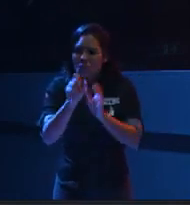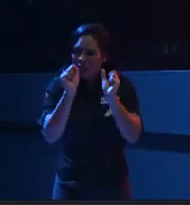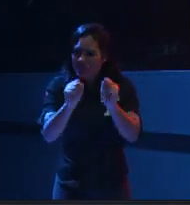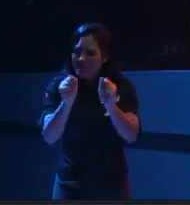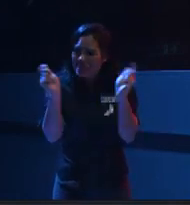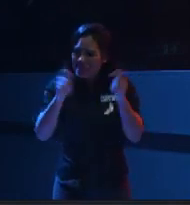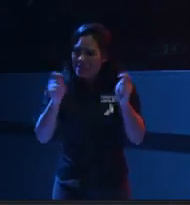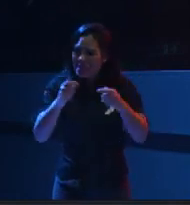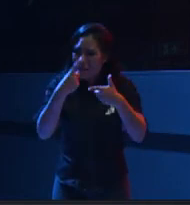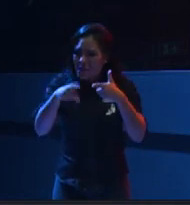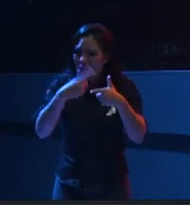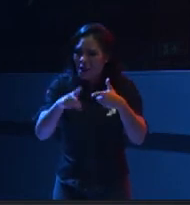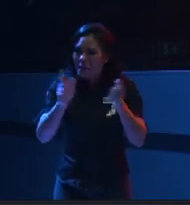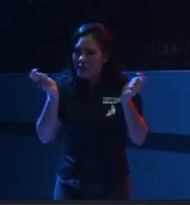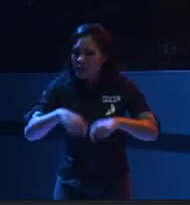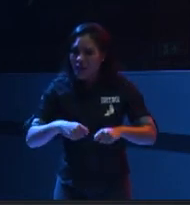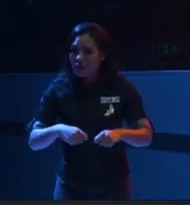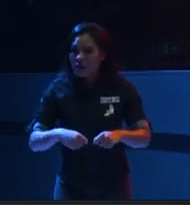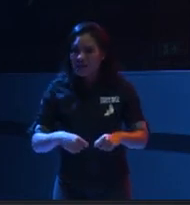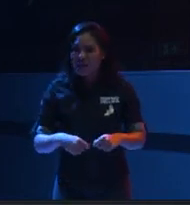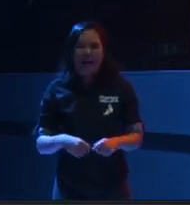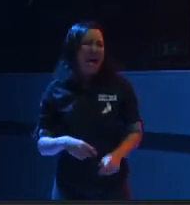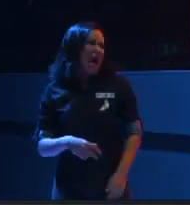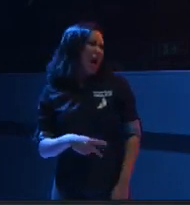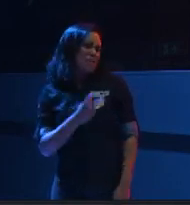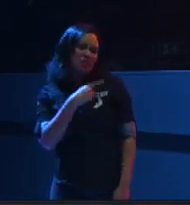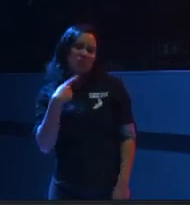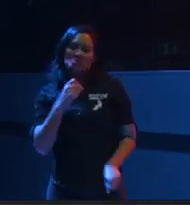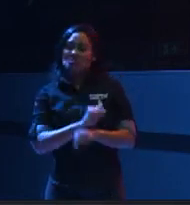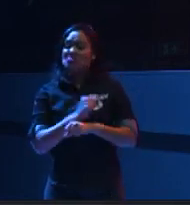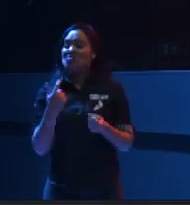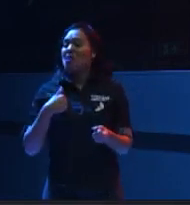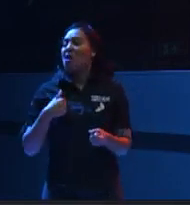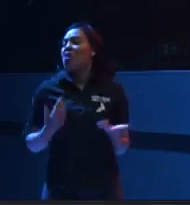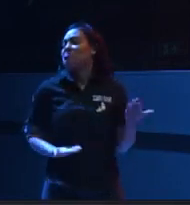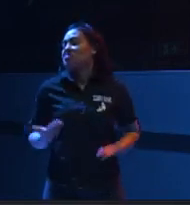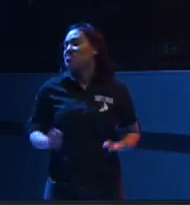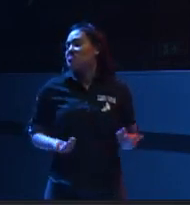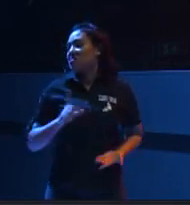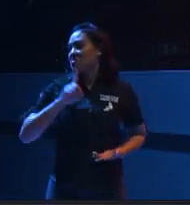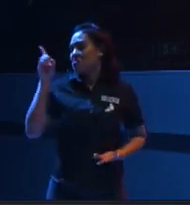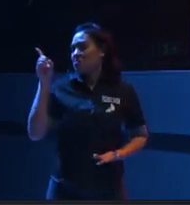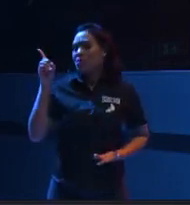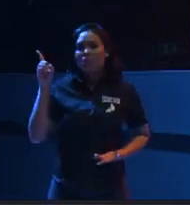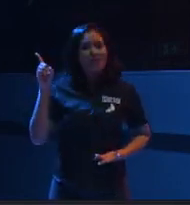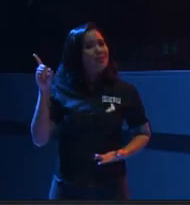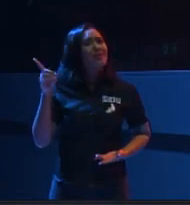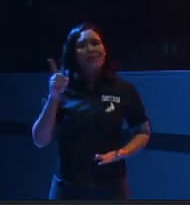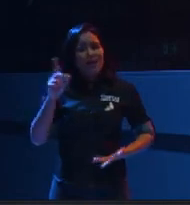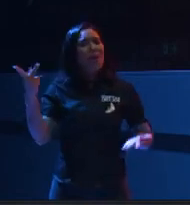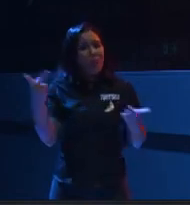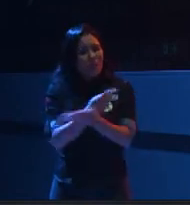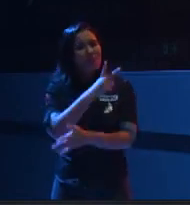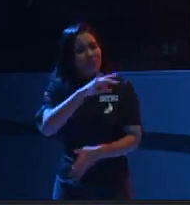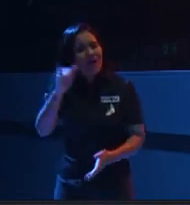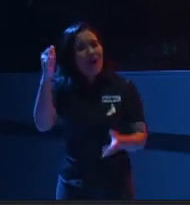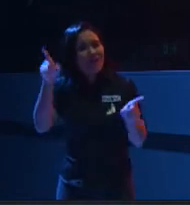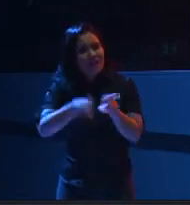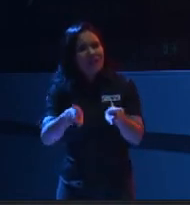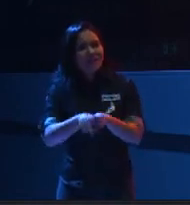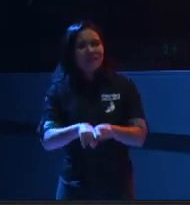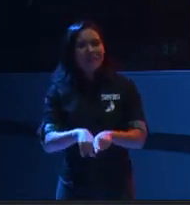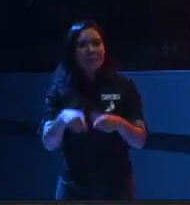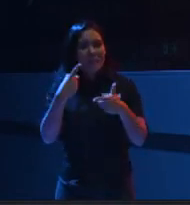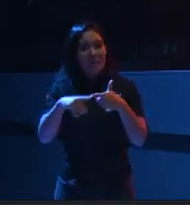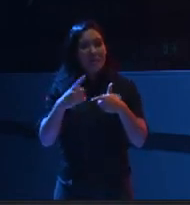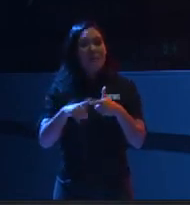serve de Deus não passa por dificuldade passa assim para que você Experimente desta luta e tem uma atitude diferente e